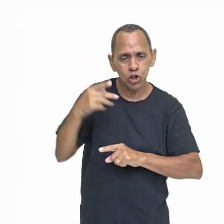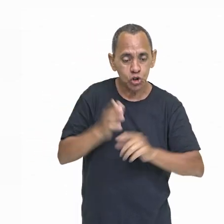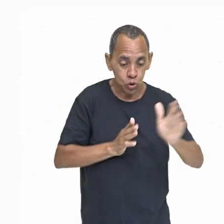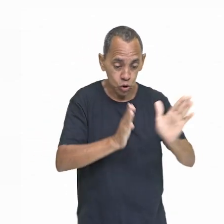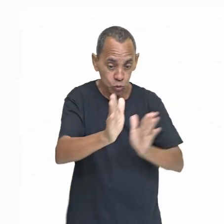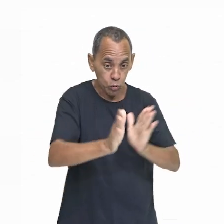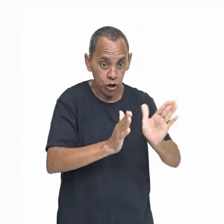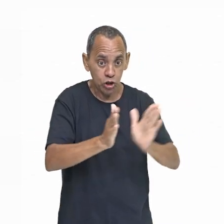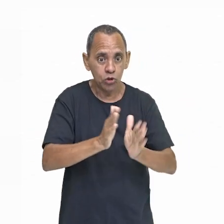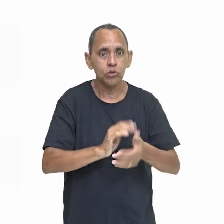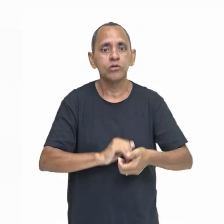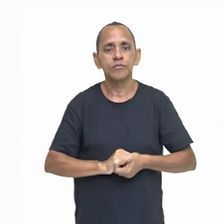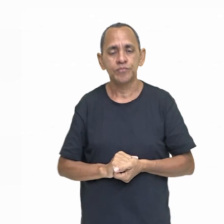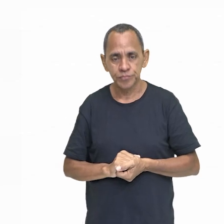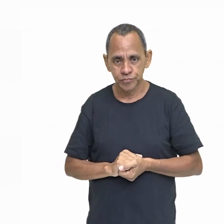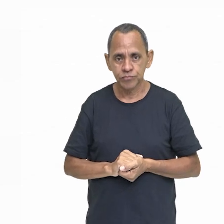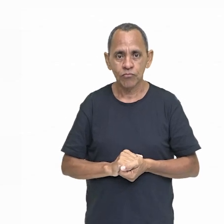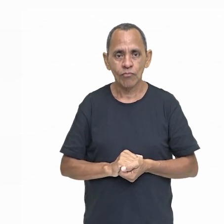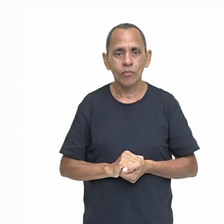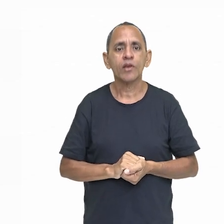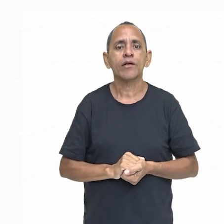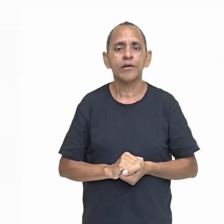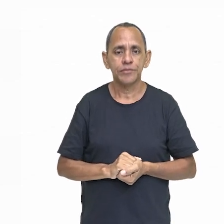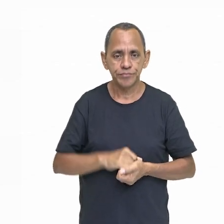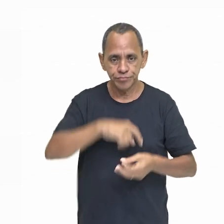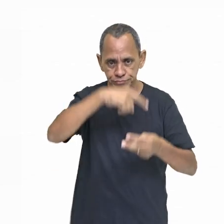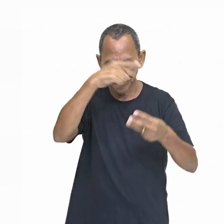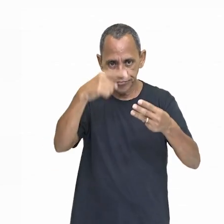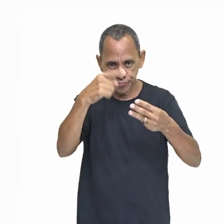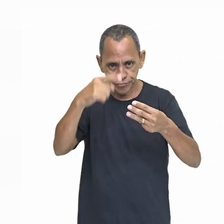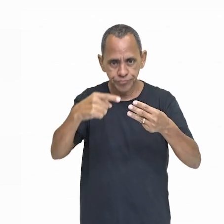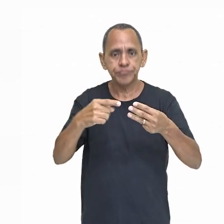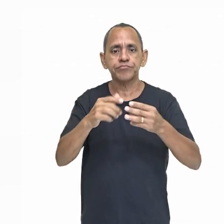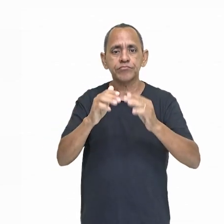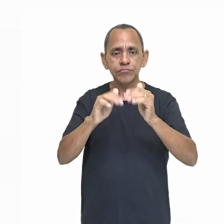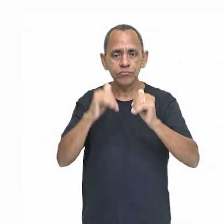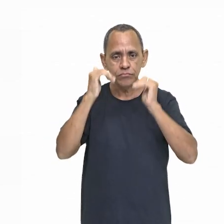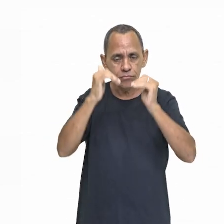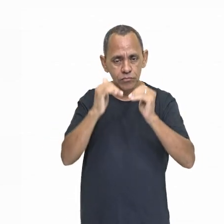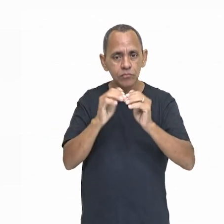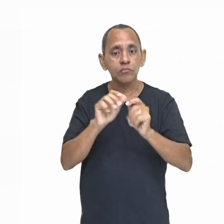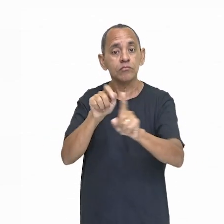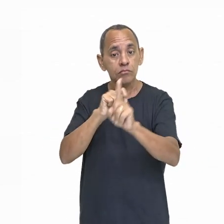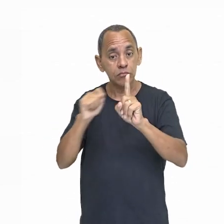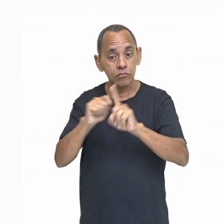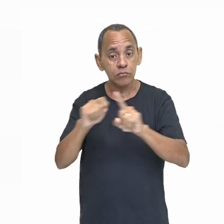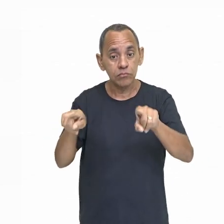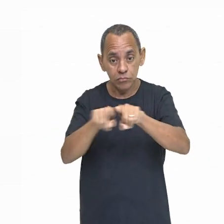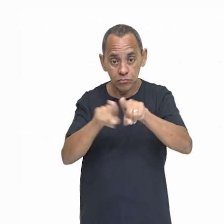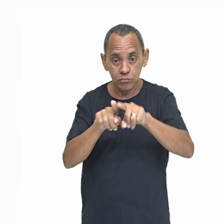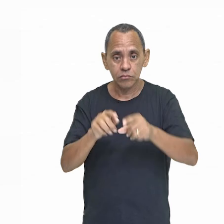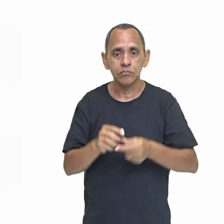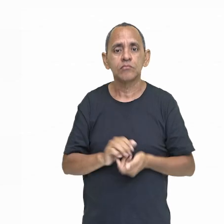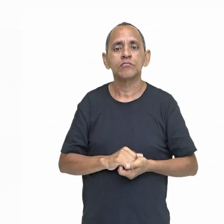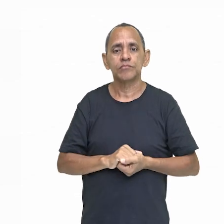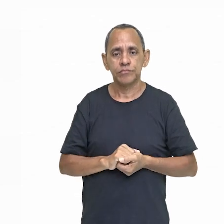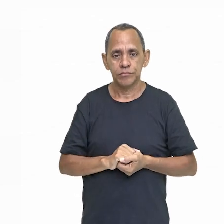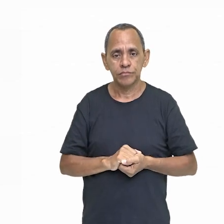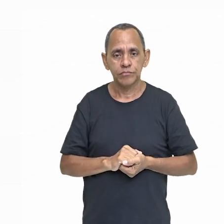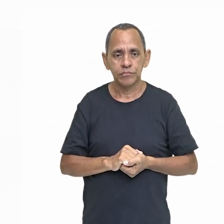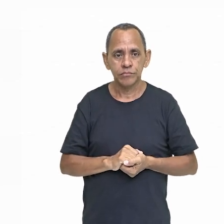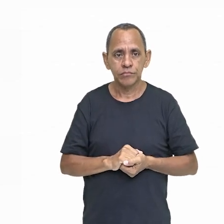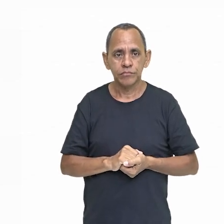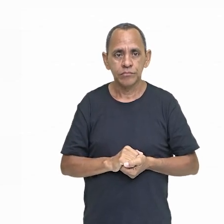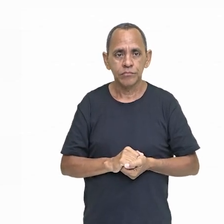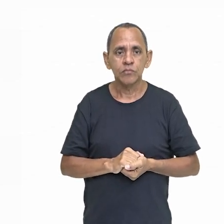elas tradicionais, oligárquicas, liberais ou socialista. Olhem que interessante,